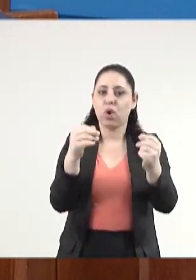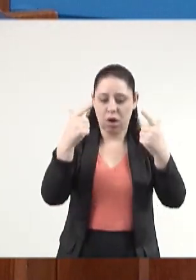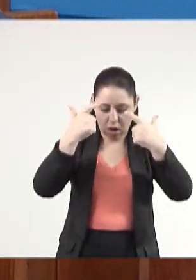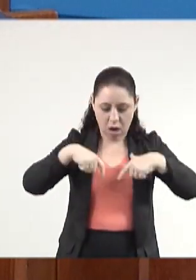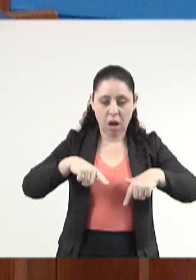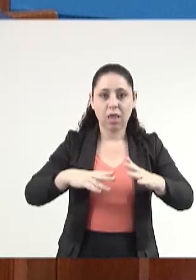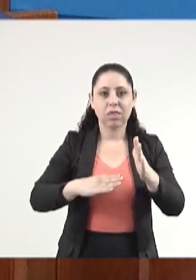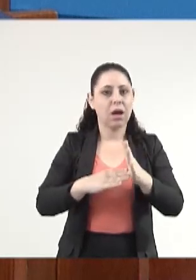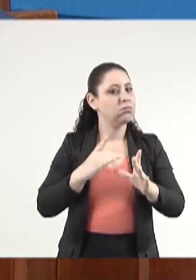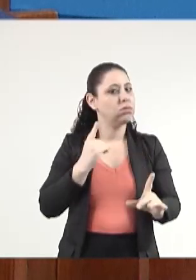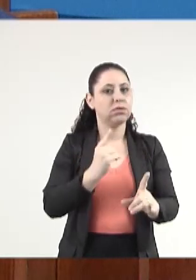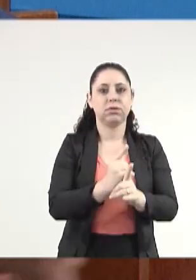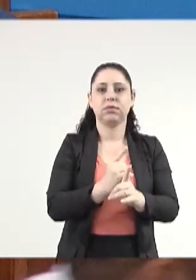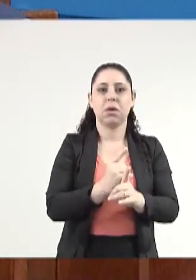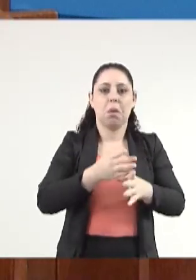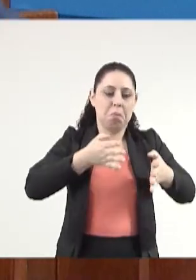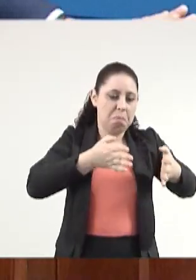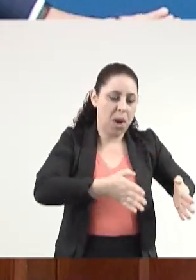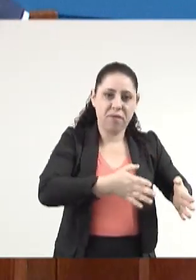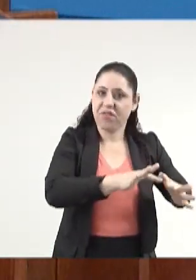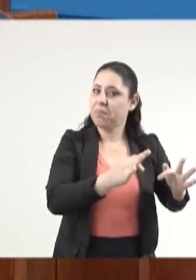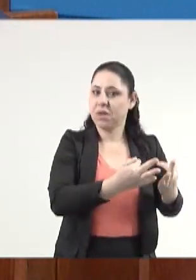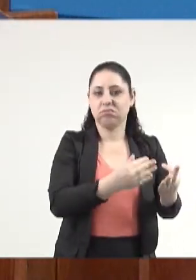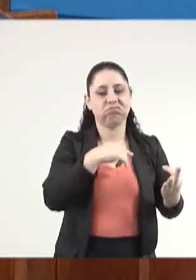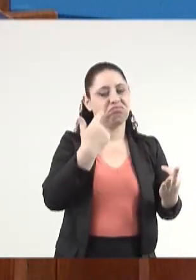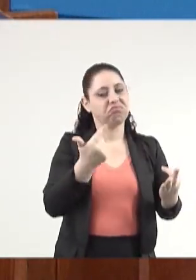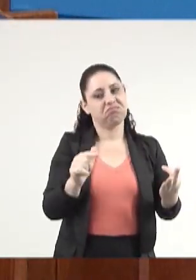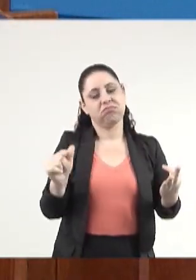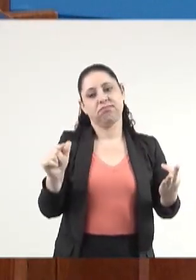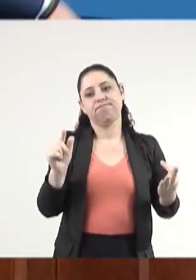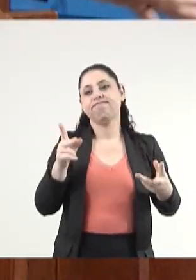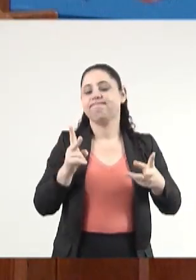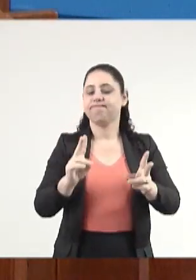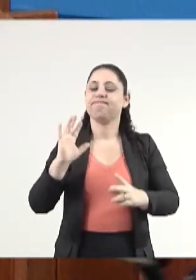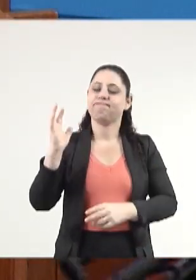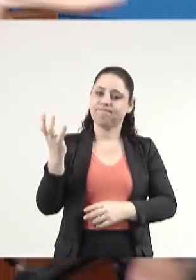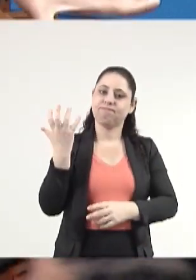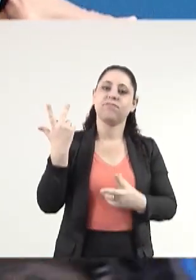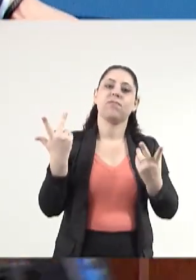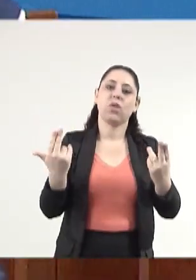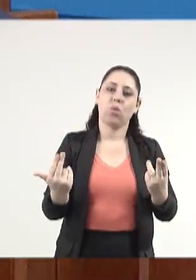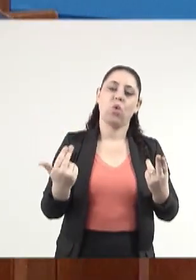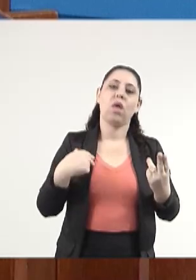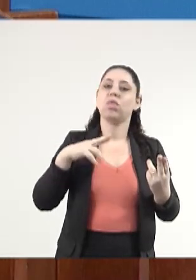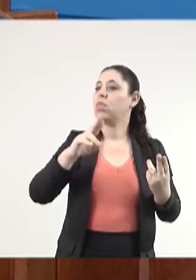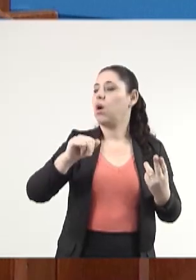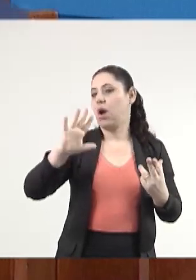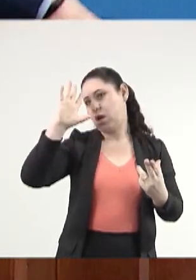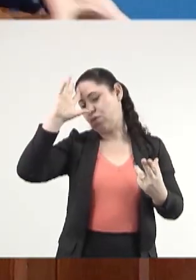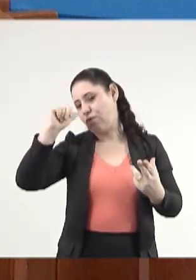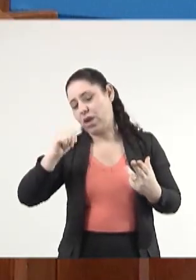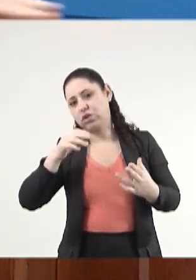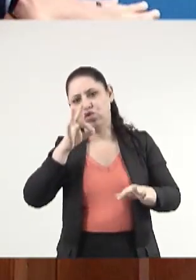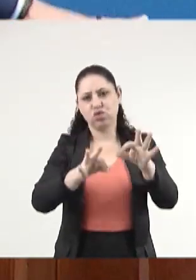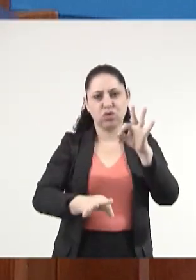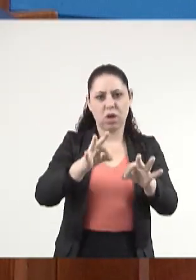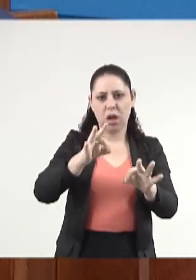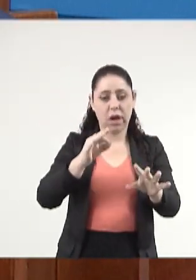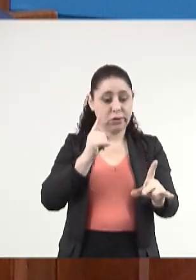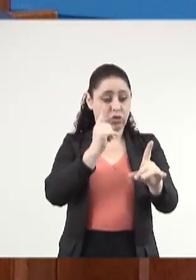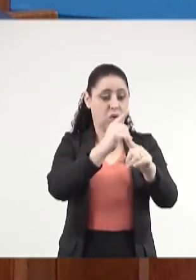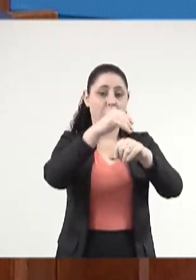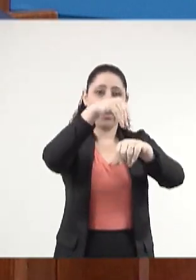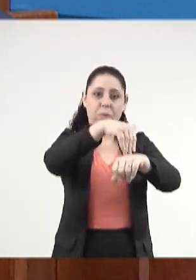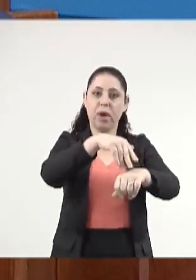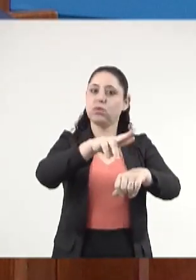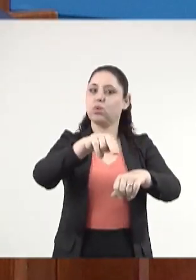até hoje, não é? Então, é sempre assim que acontece. Esses fatos, eles não são elucidados, ninguém sabe quem